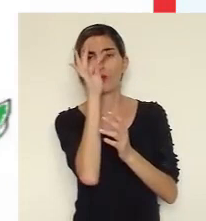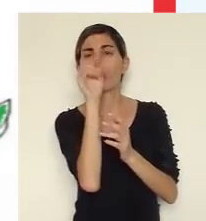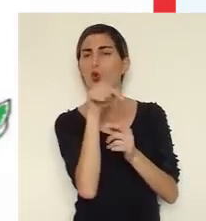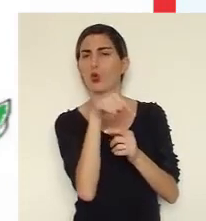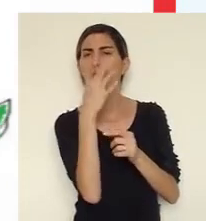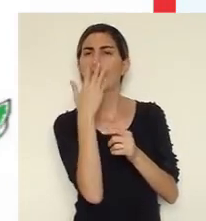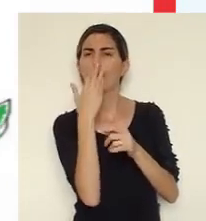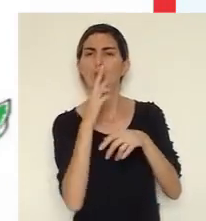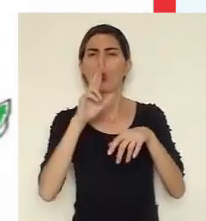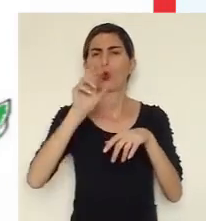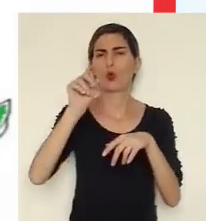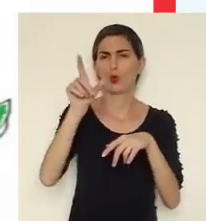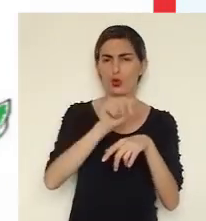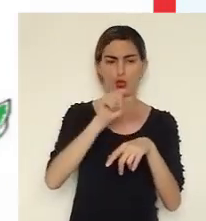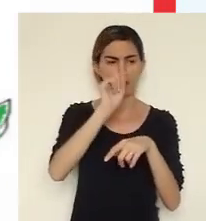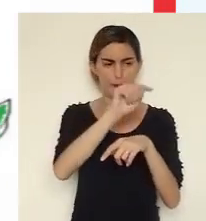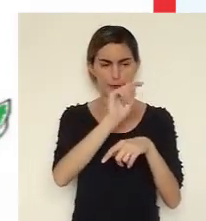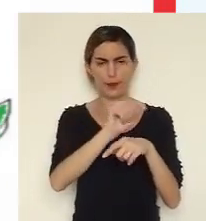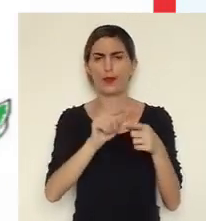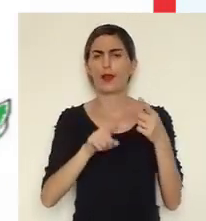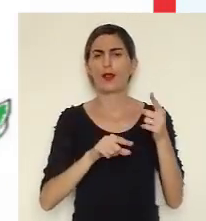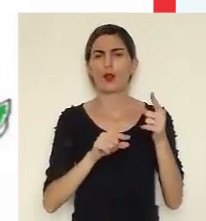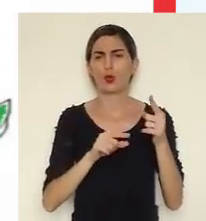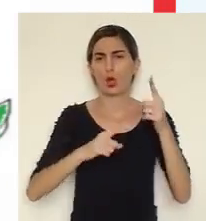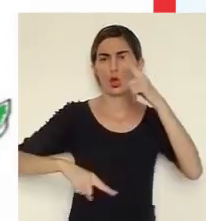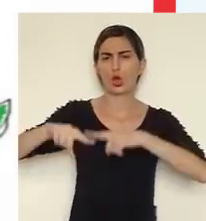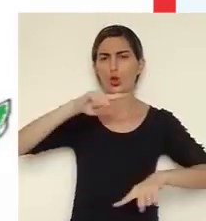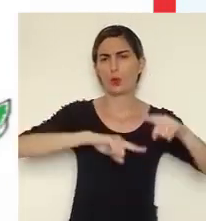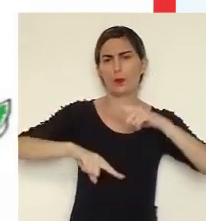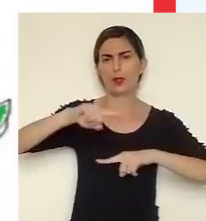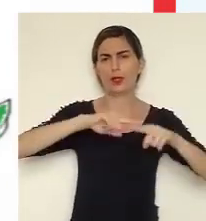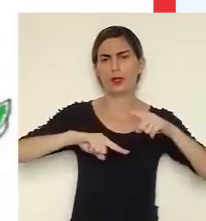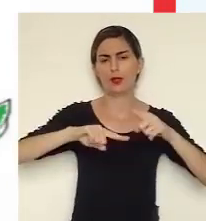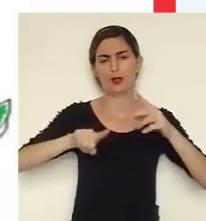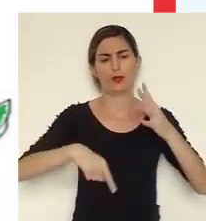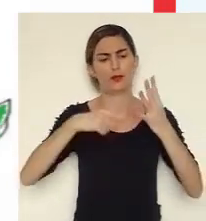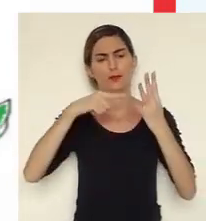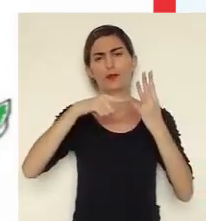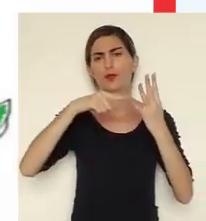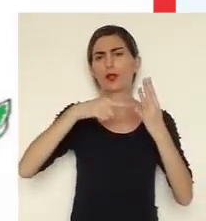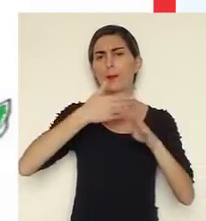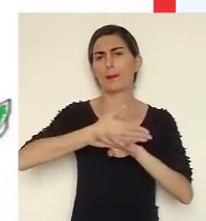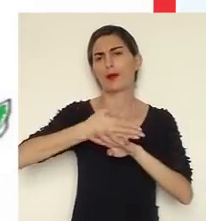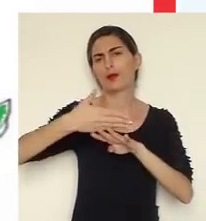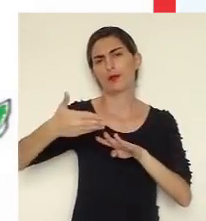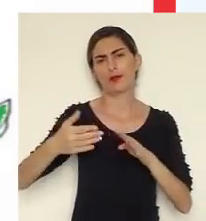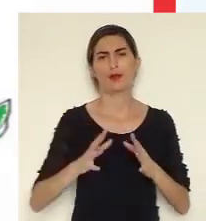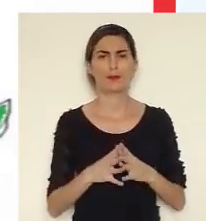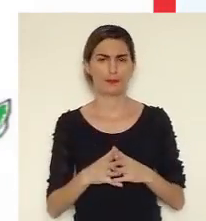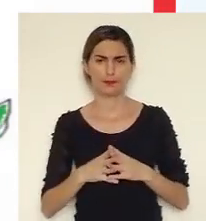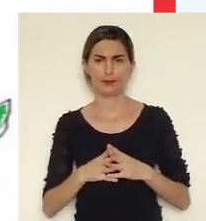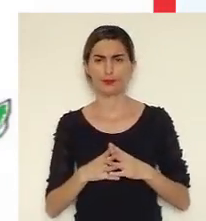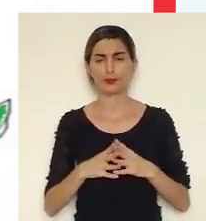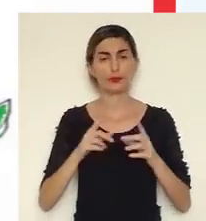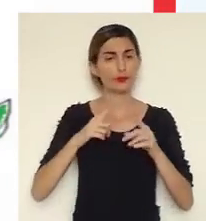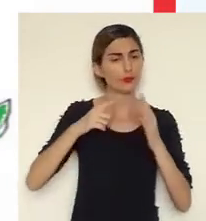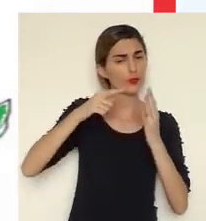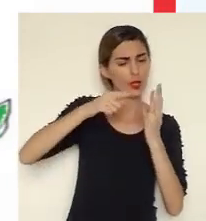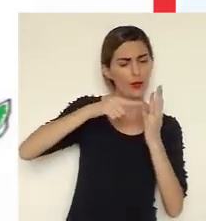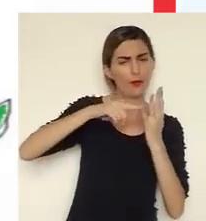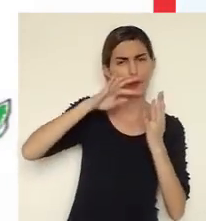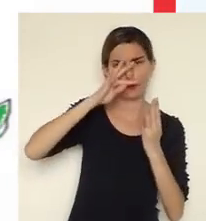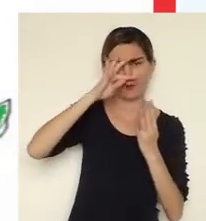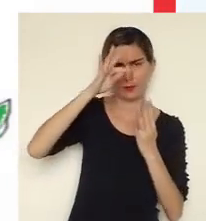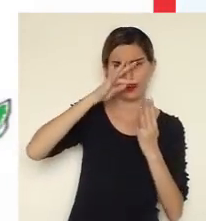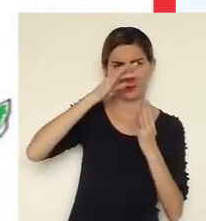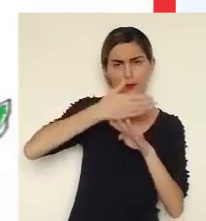determinou que a flor que era roxa, ela era dominante em relação à flor que era branca. E a